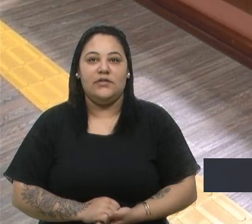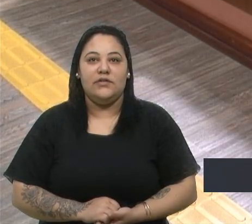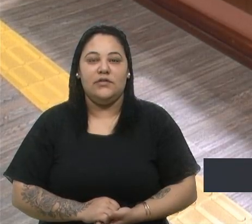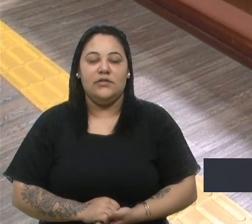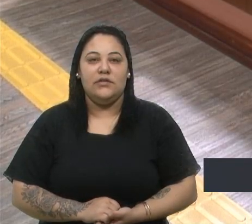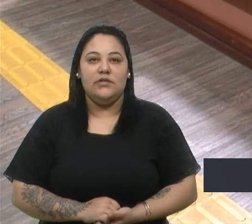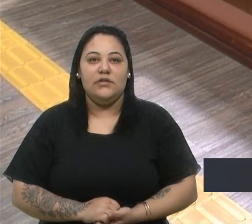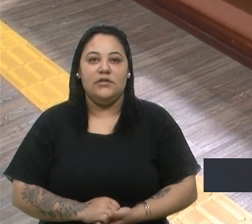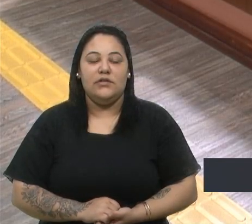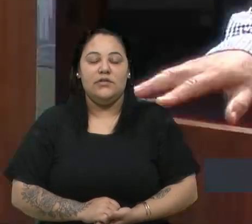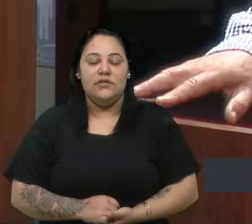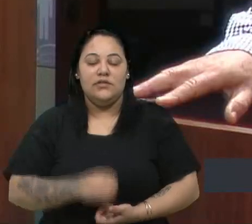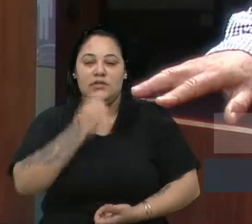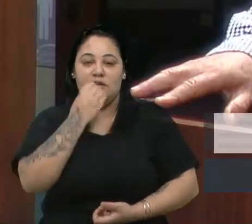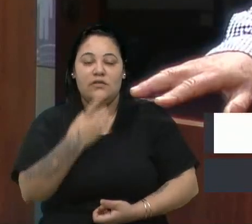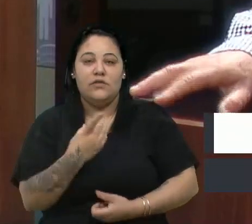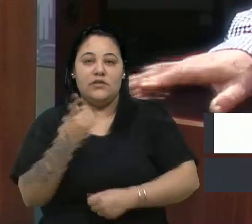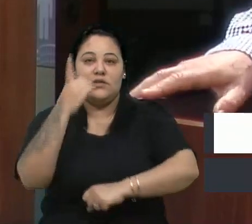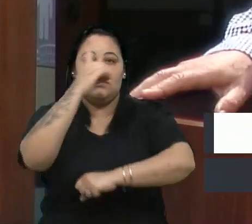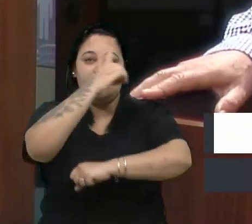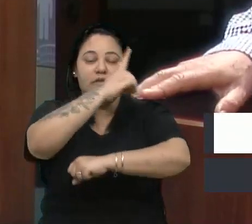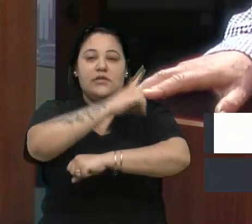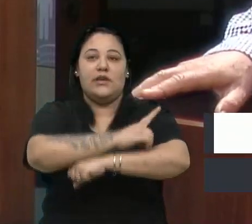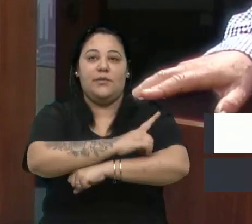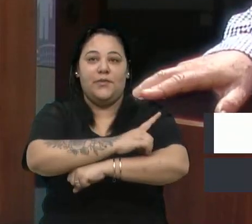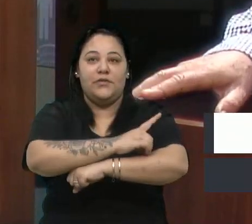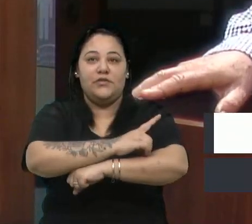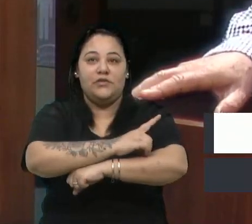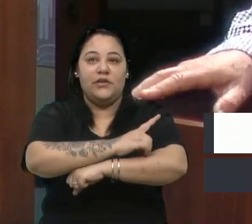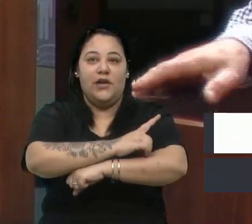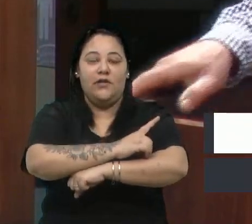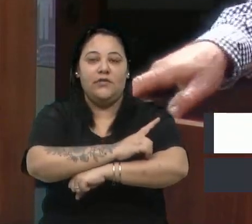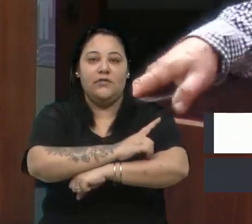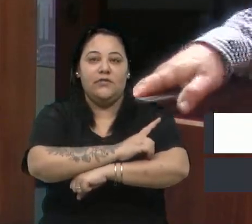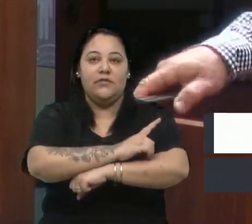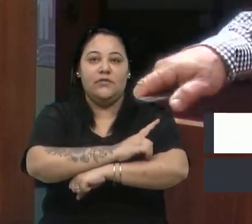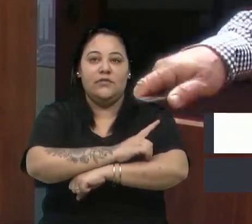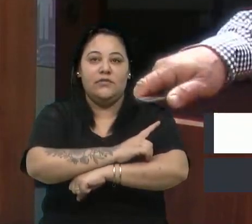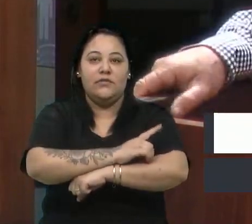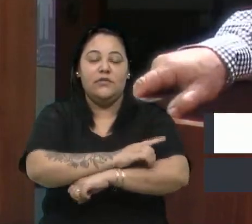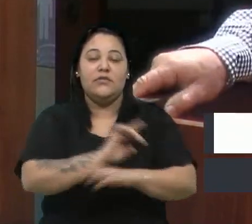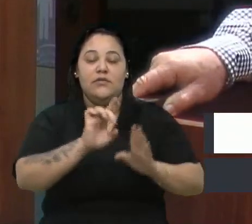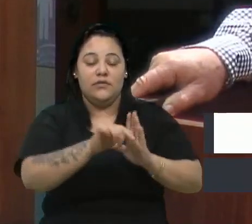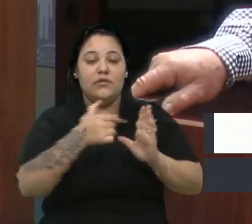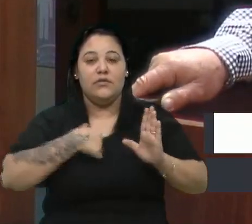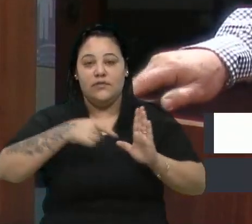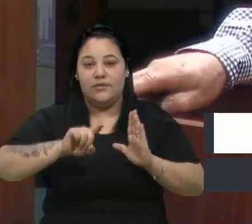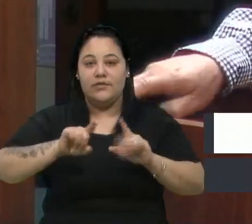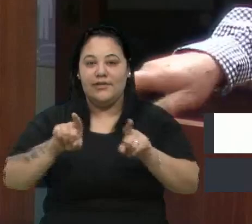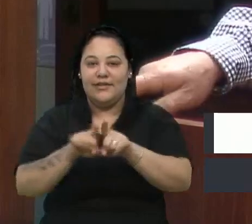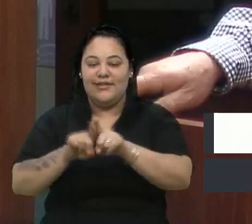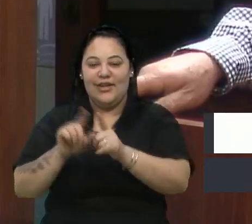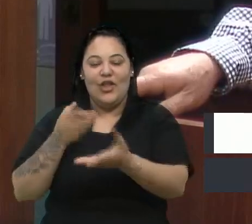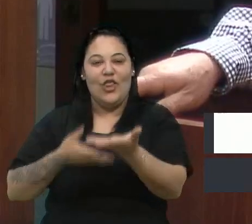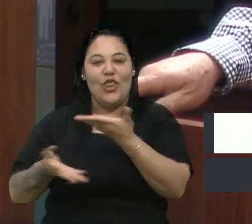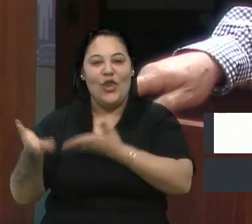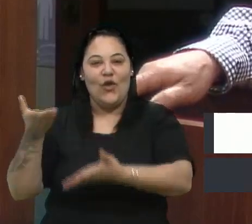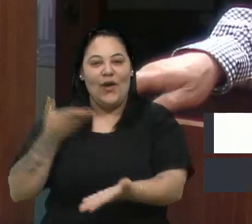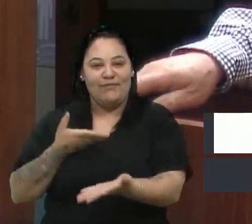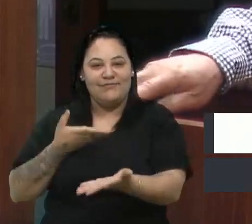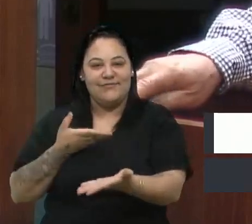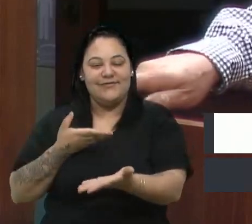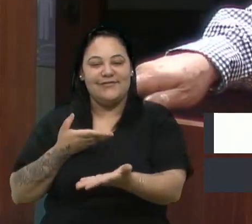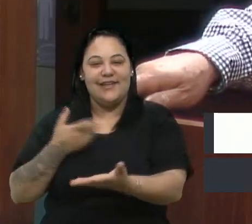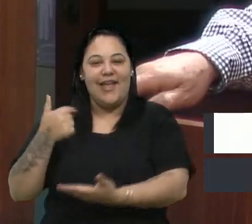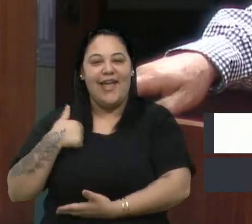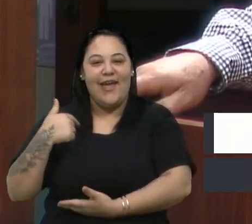Bom dia, colegas. Em seguida vou também, trocamos eu e o Lucas, mas o